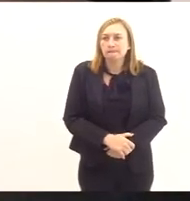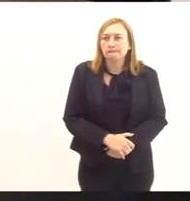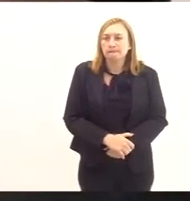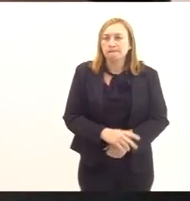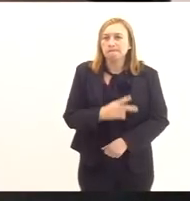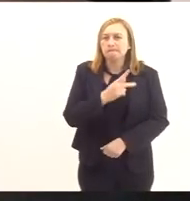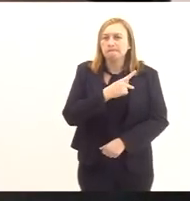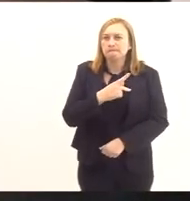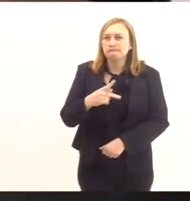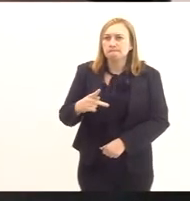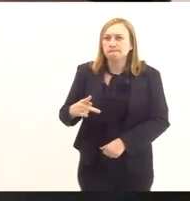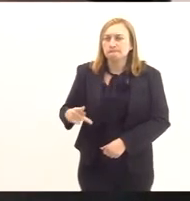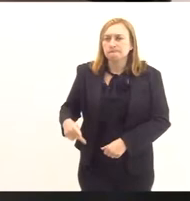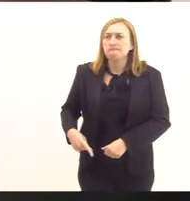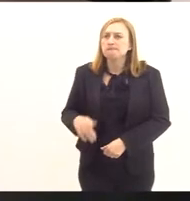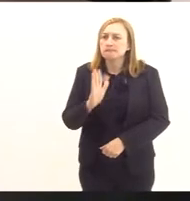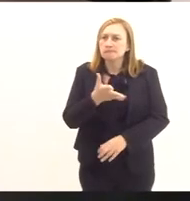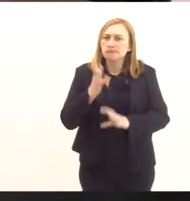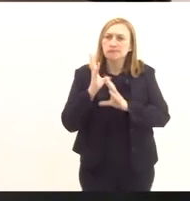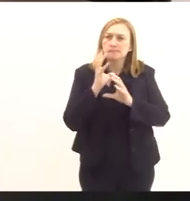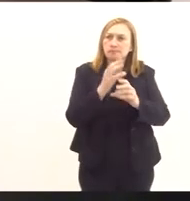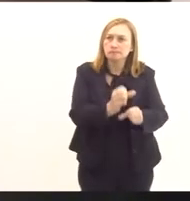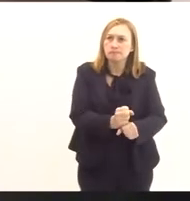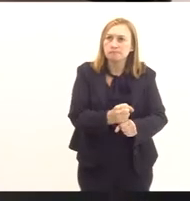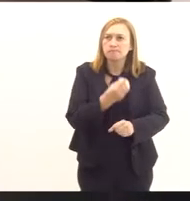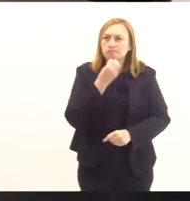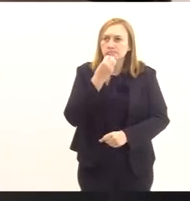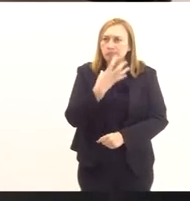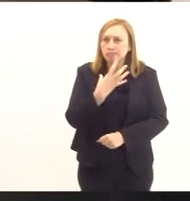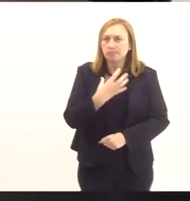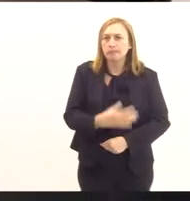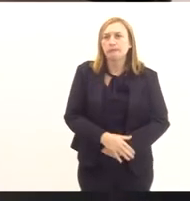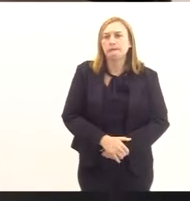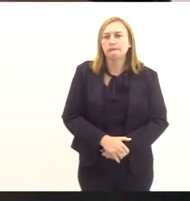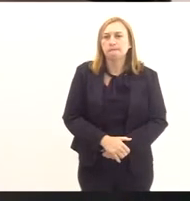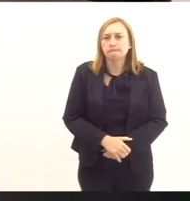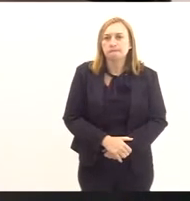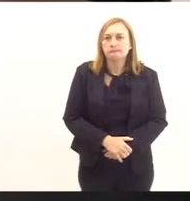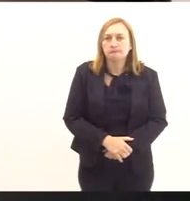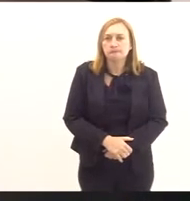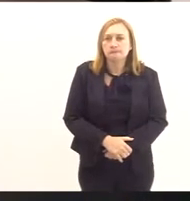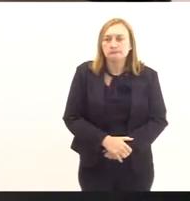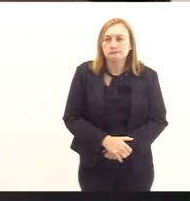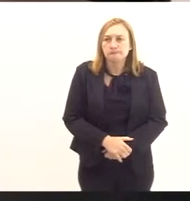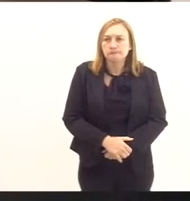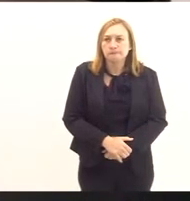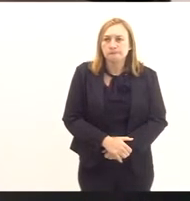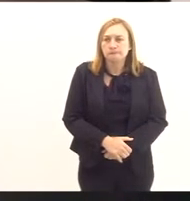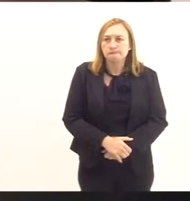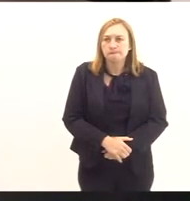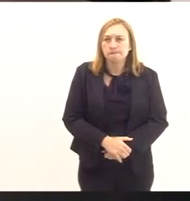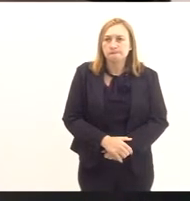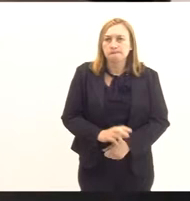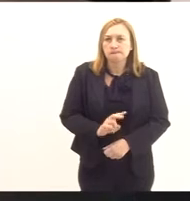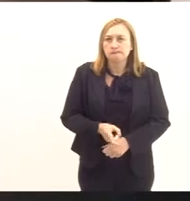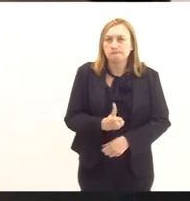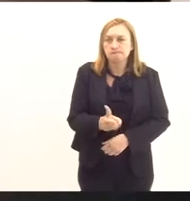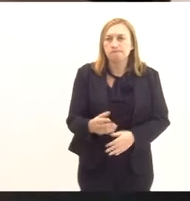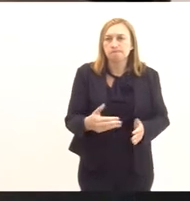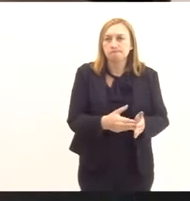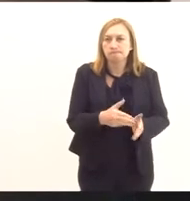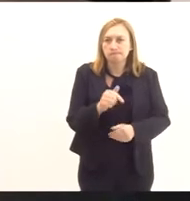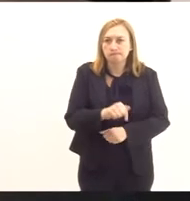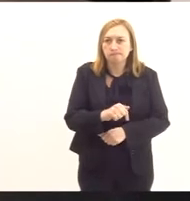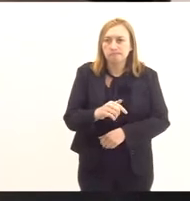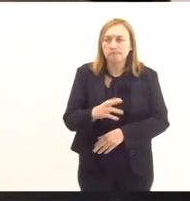Eu só acho que você já resolveu muito bem o o andar da Carruagem até aqui